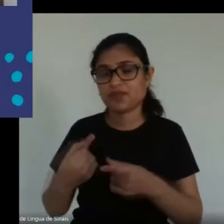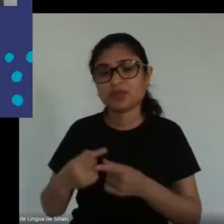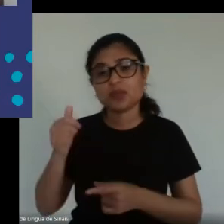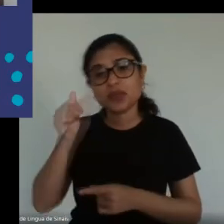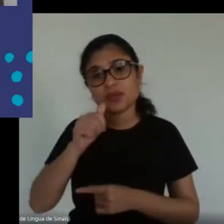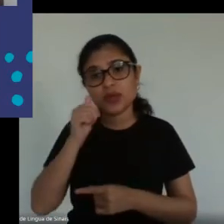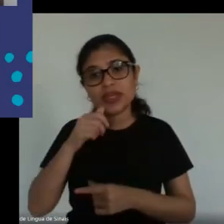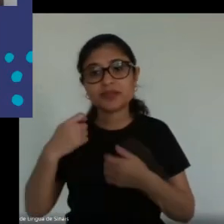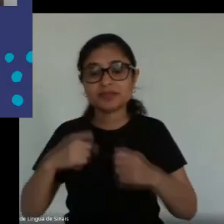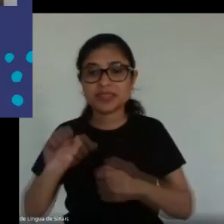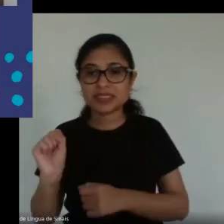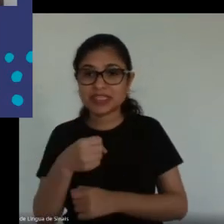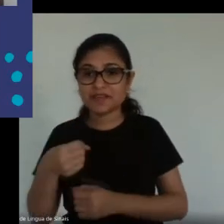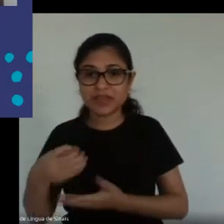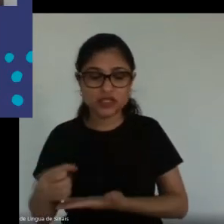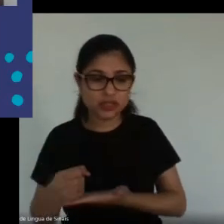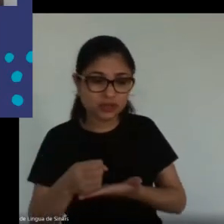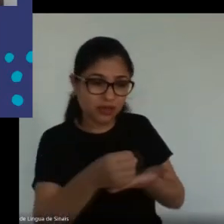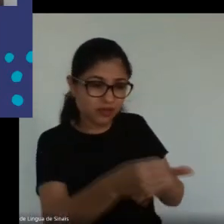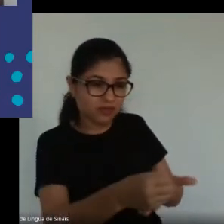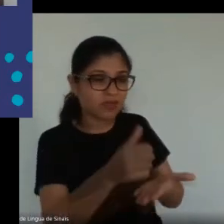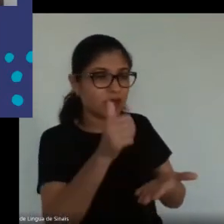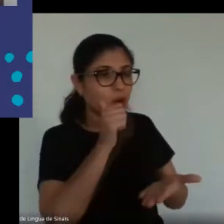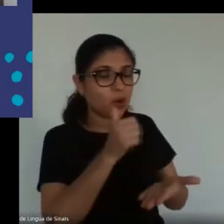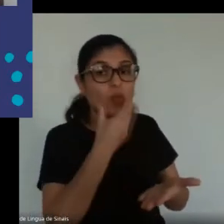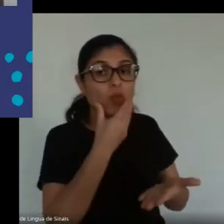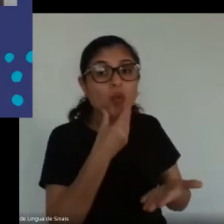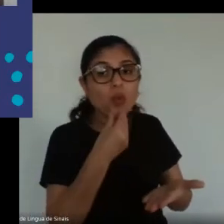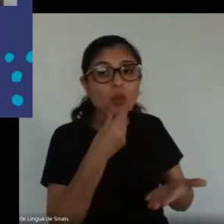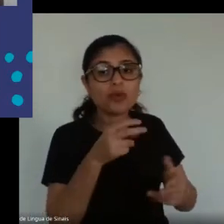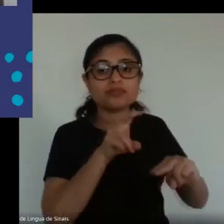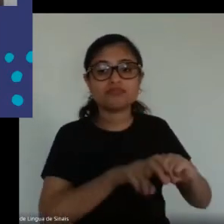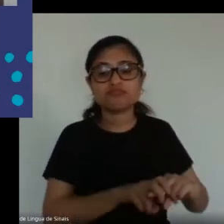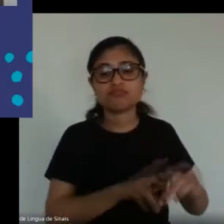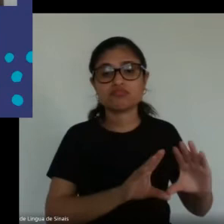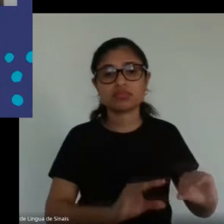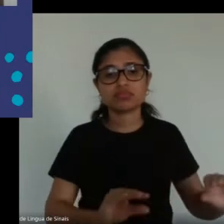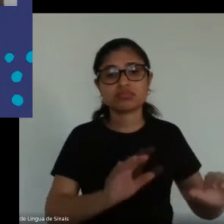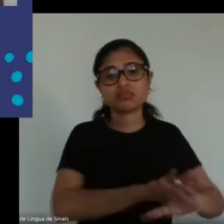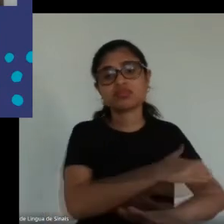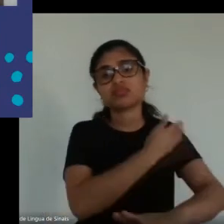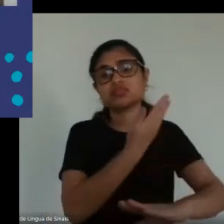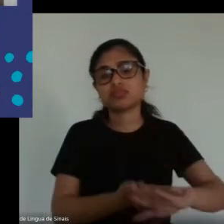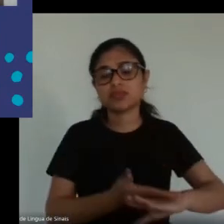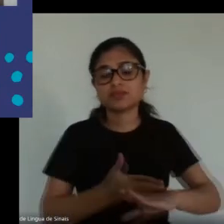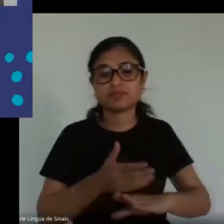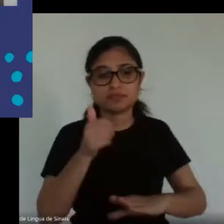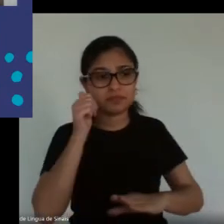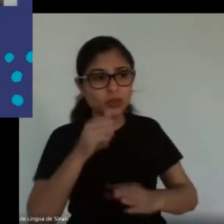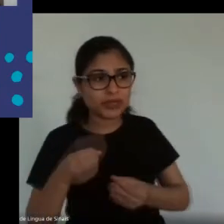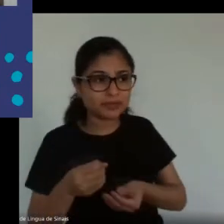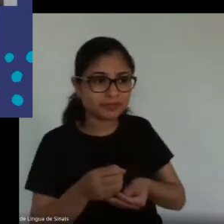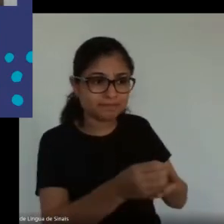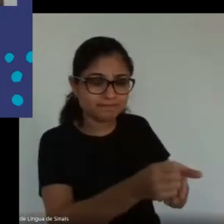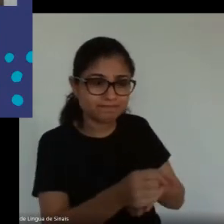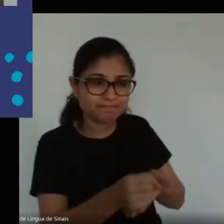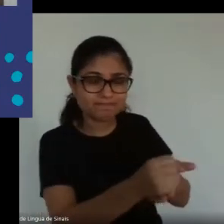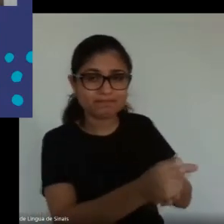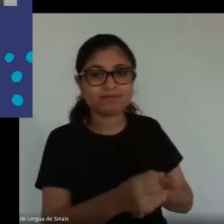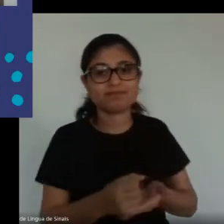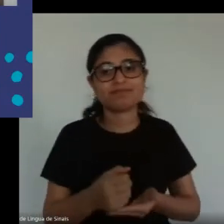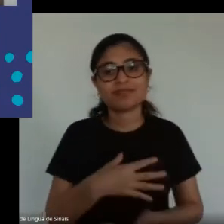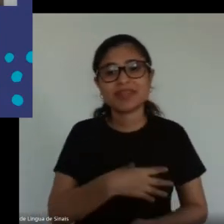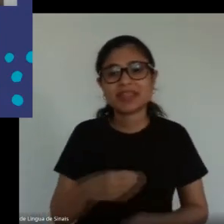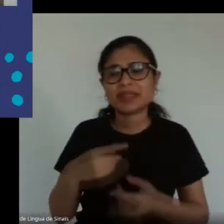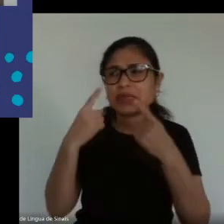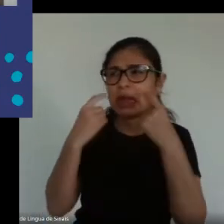cerveja para o cara que fica sentado o dia todo no sofá, e filhos chamando, e filhos anã, e o homem achando que a mulher é que tinha que fazer tudo.